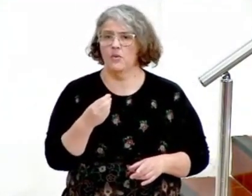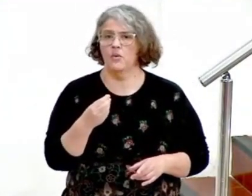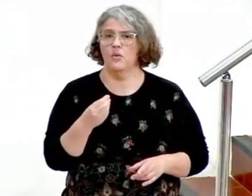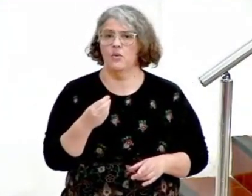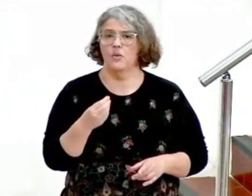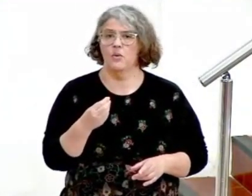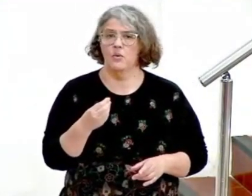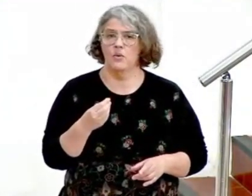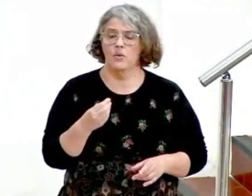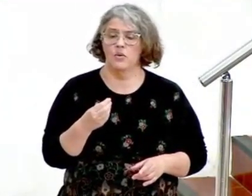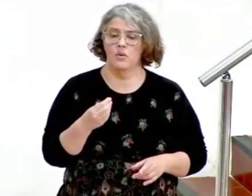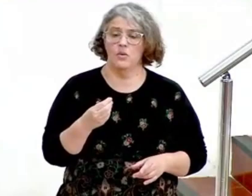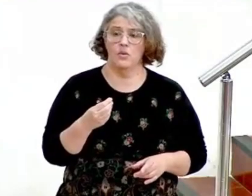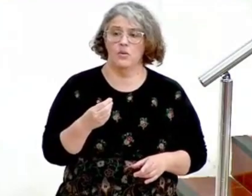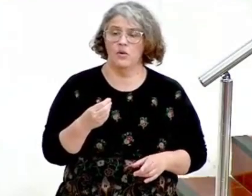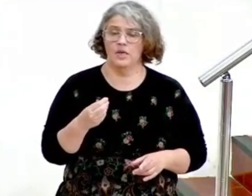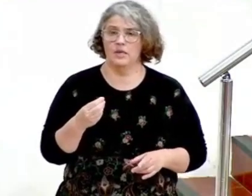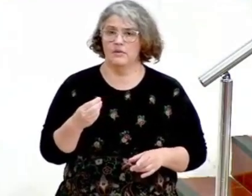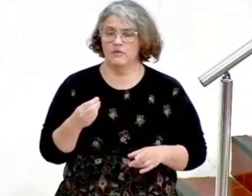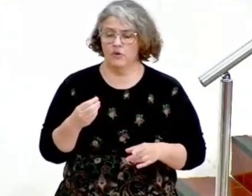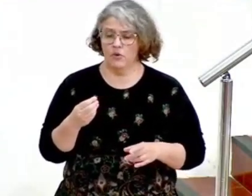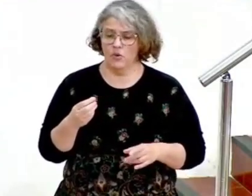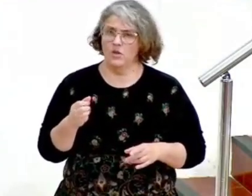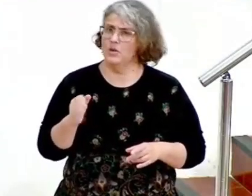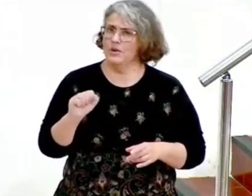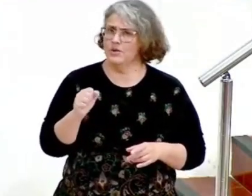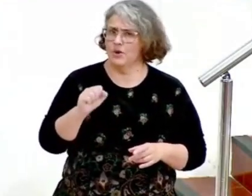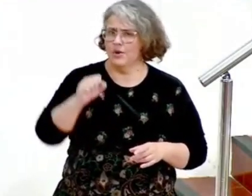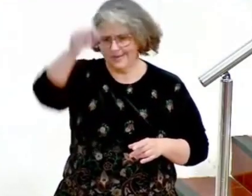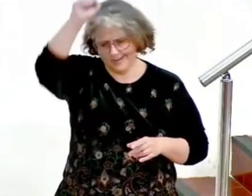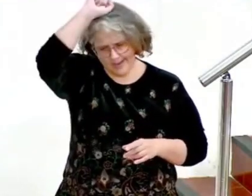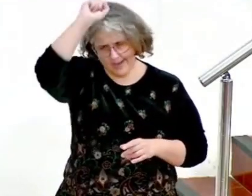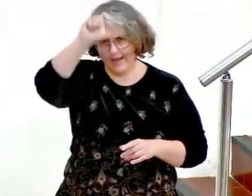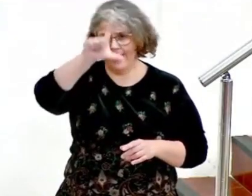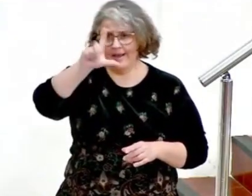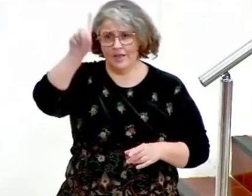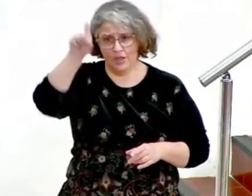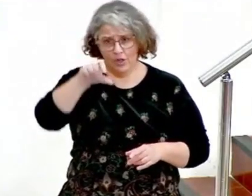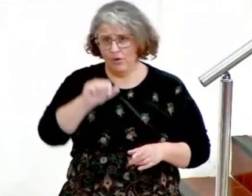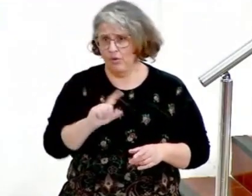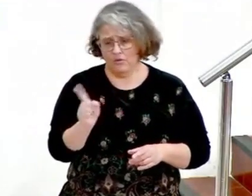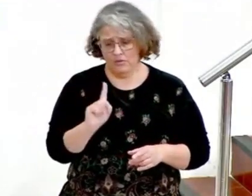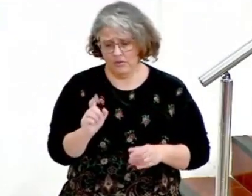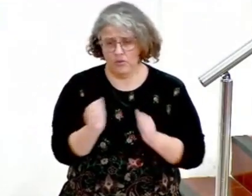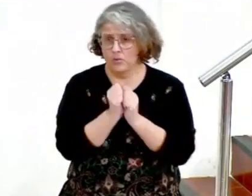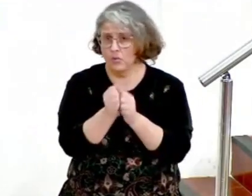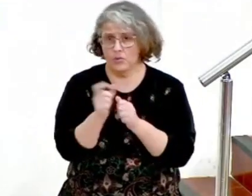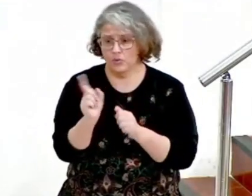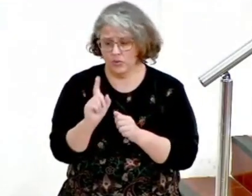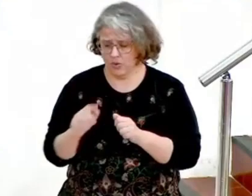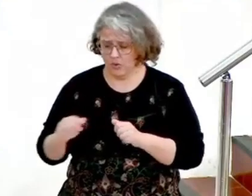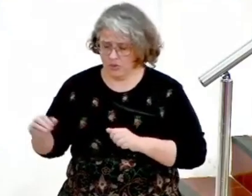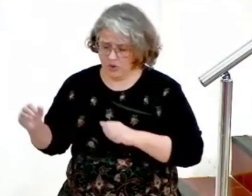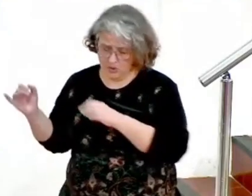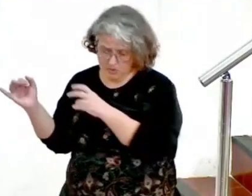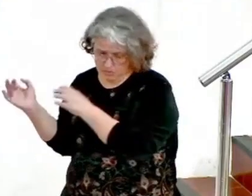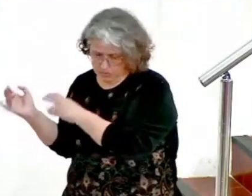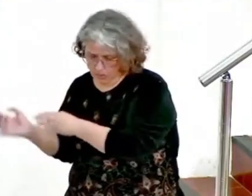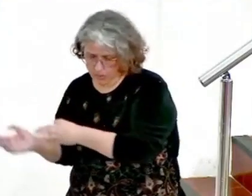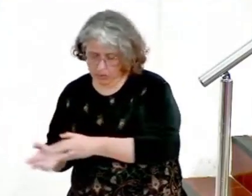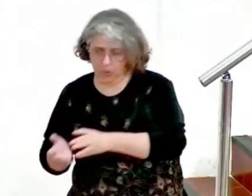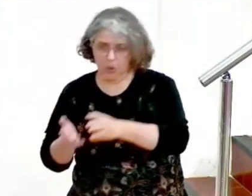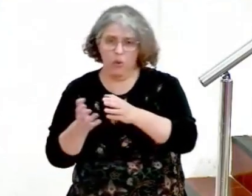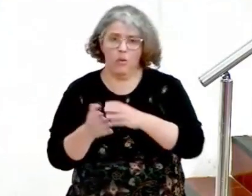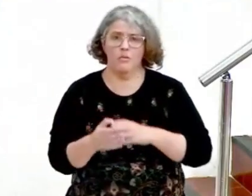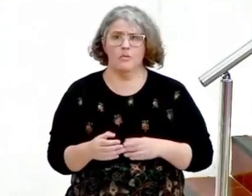tinha todo um conjunto de pessoas que viviam com ele, de servos e servas. Ele já era um homem